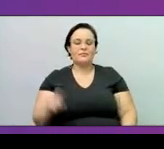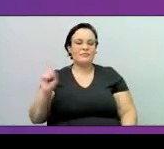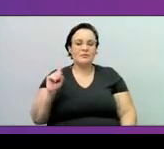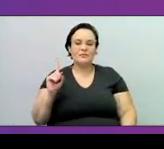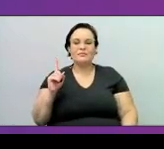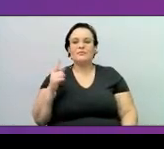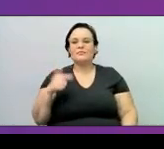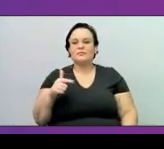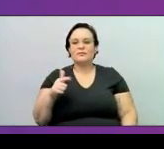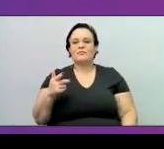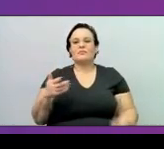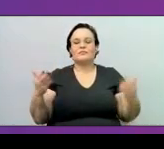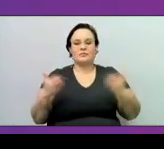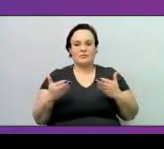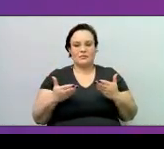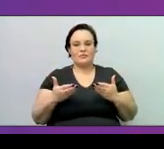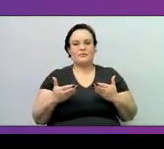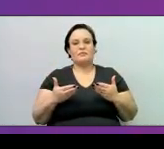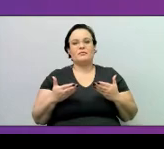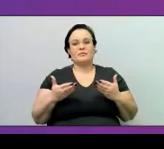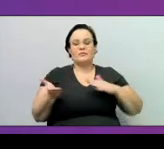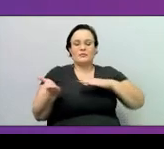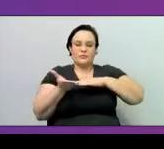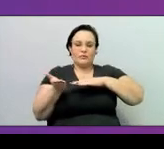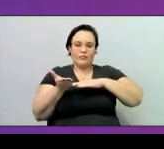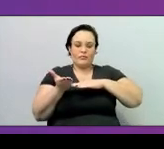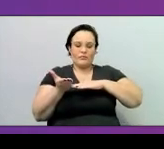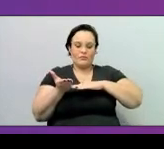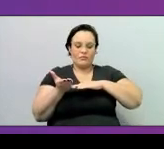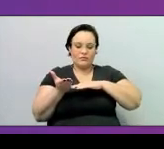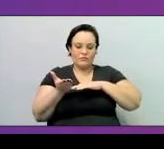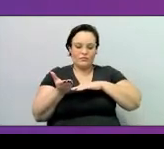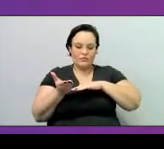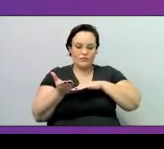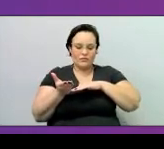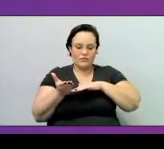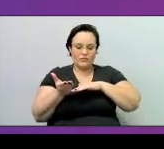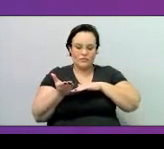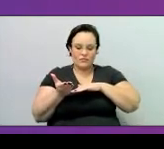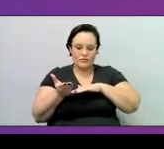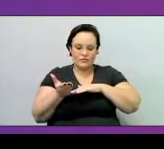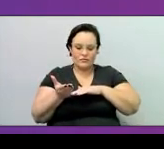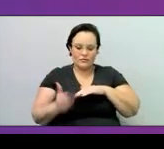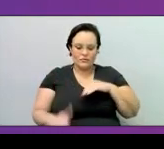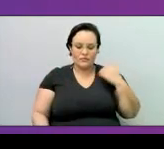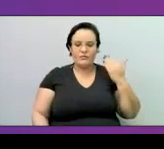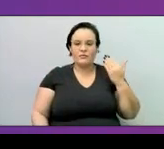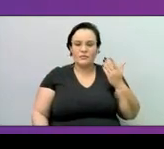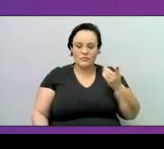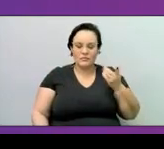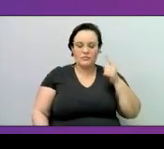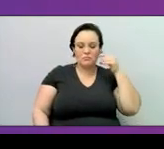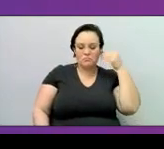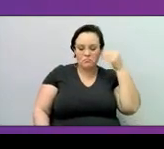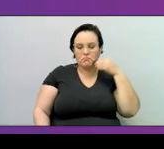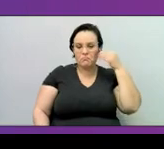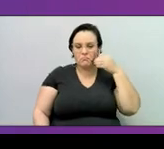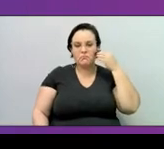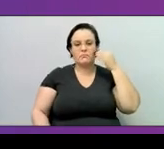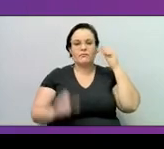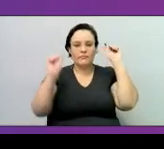na atualidade na cantora contemporanidade eu acho que tu que você poder experimentar esse lugar da Imagem e está